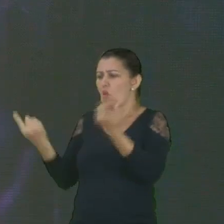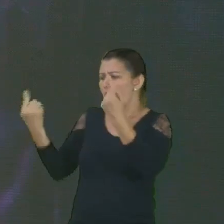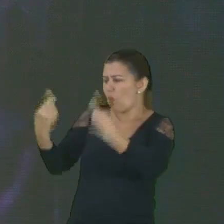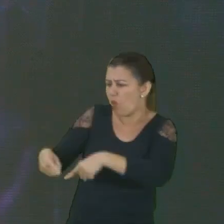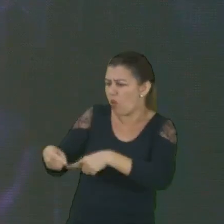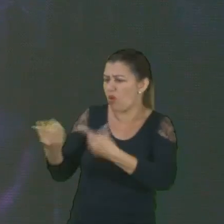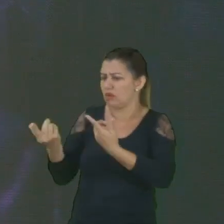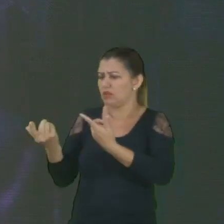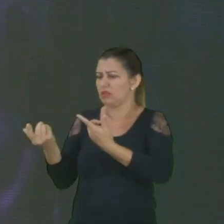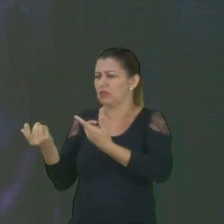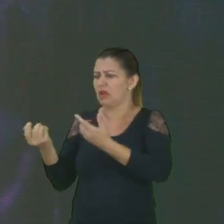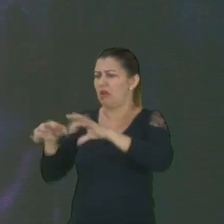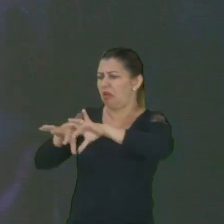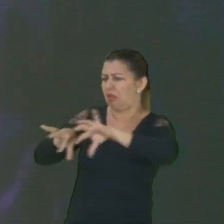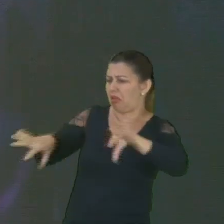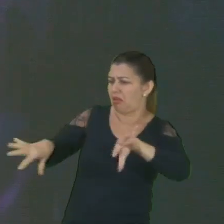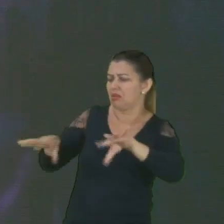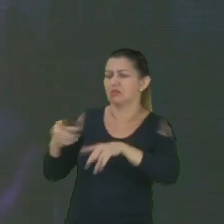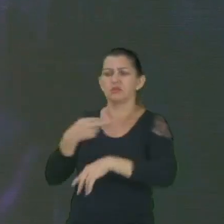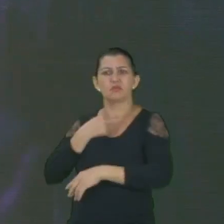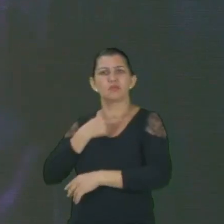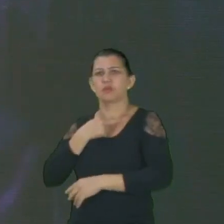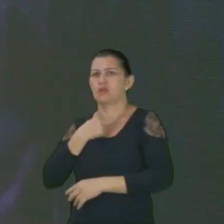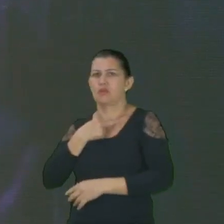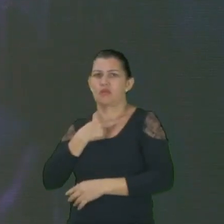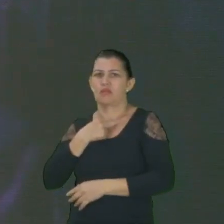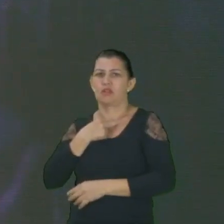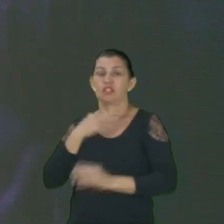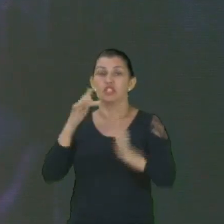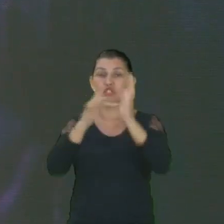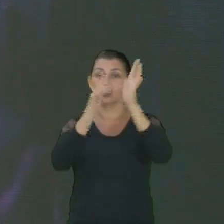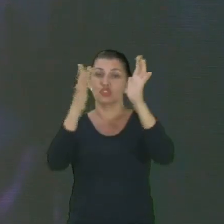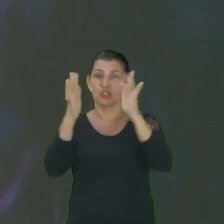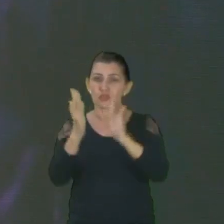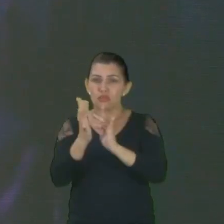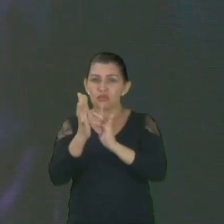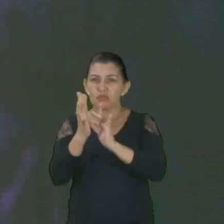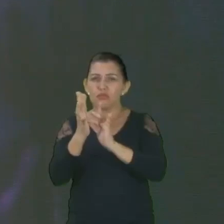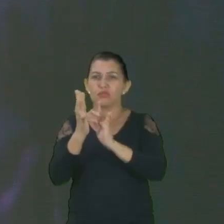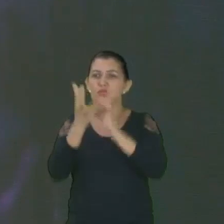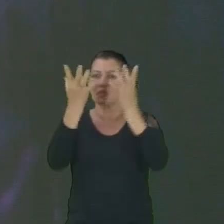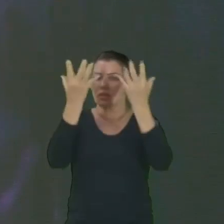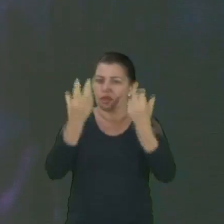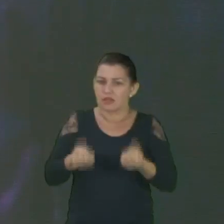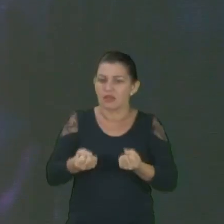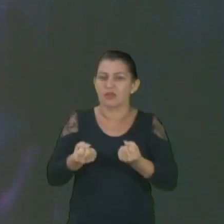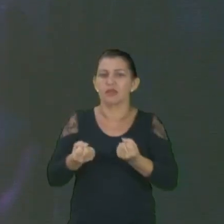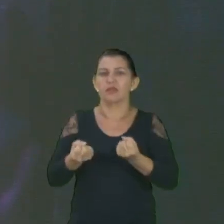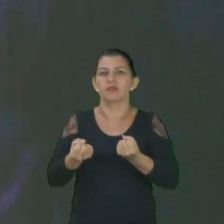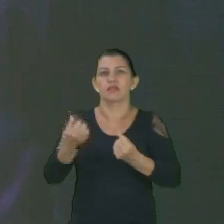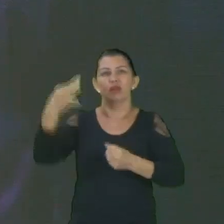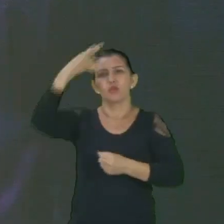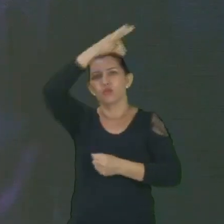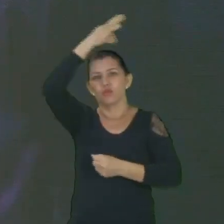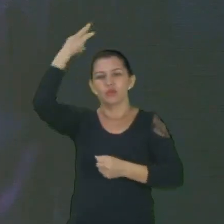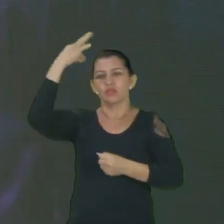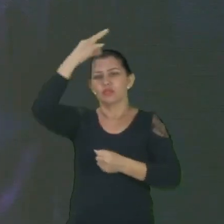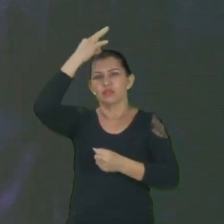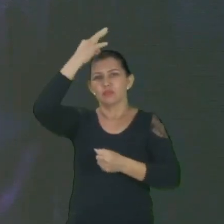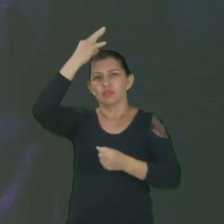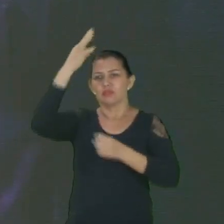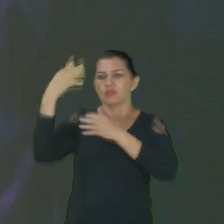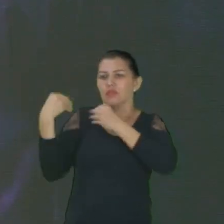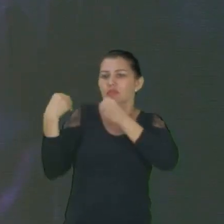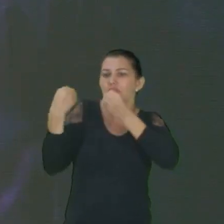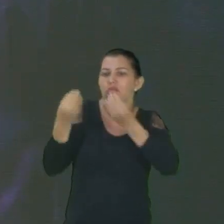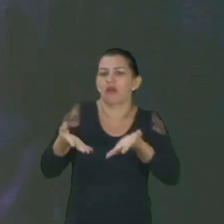começou a colocar que quando recebemos Jesus, Deus, o Espírito Santo, também nos aproximamos